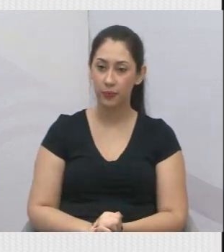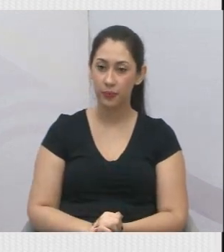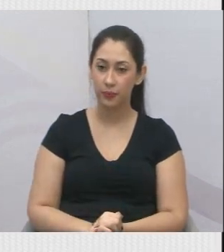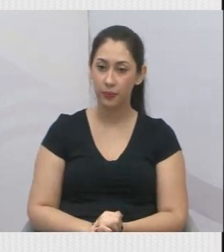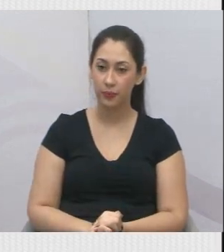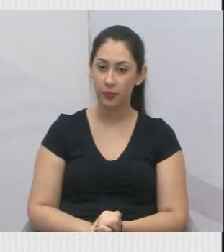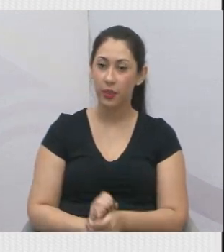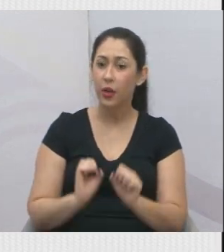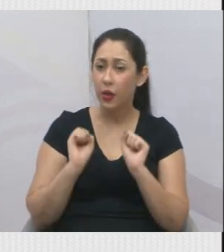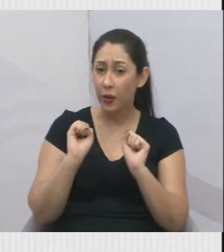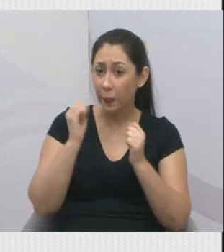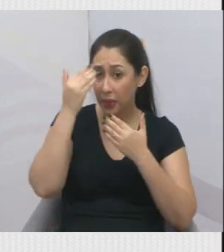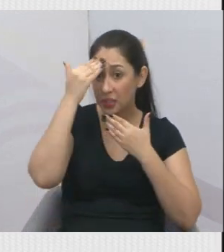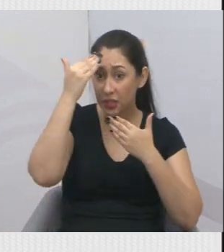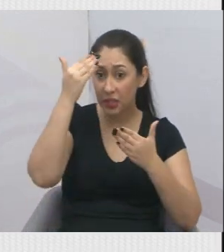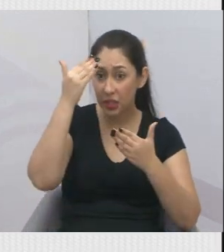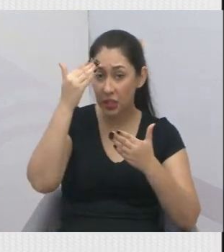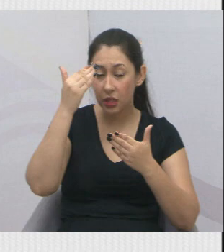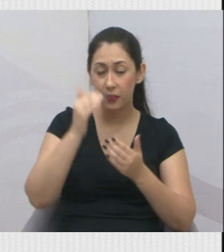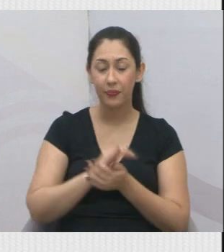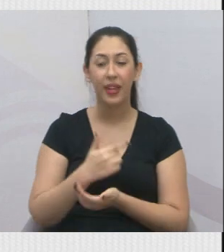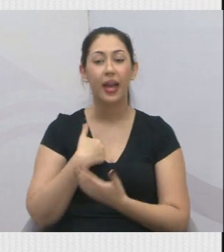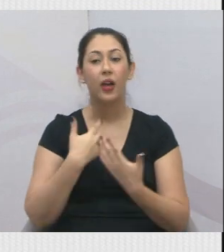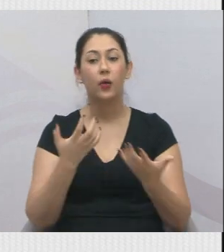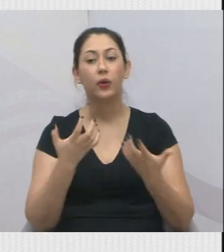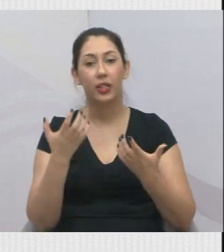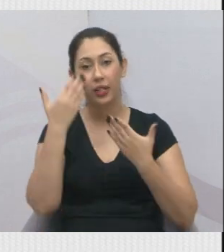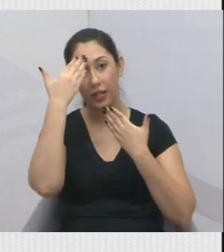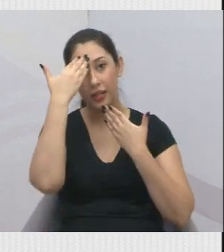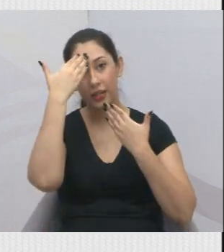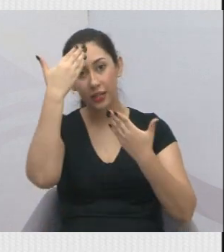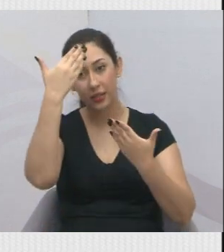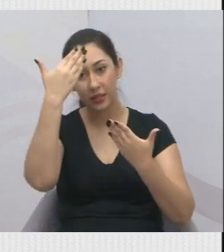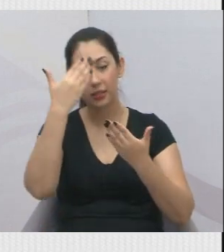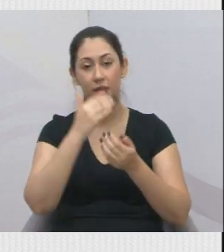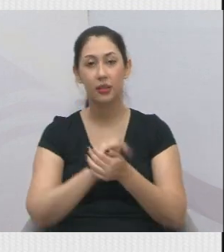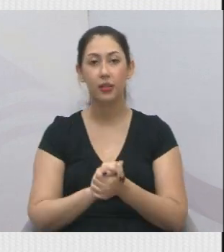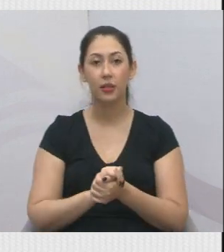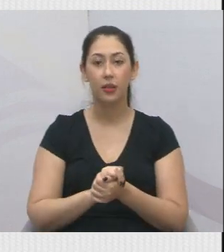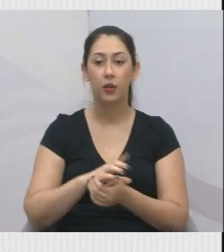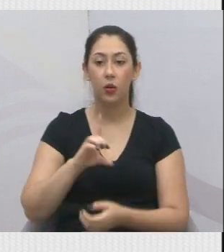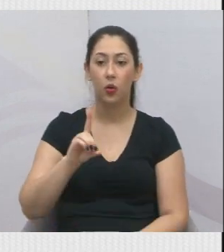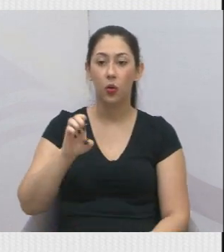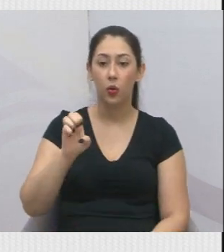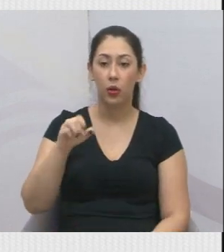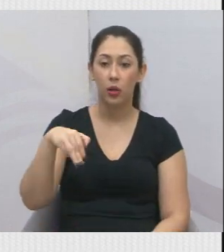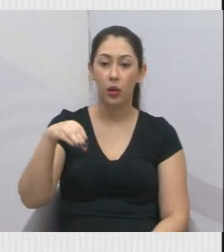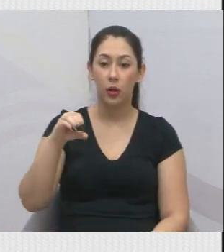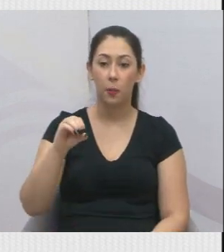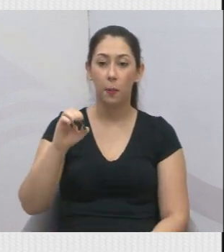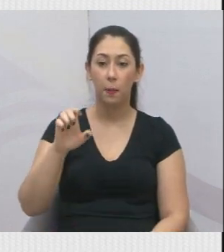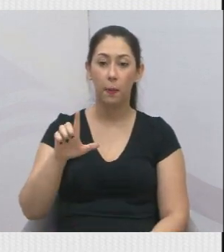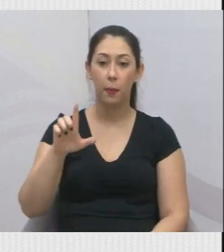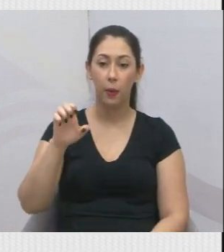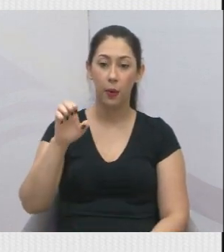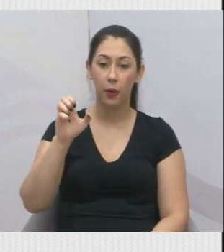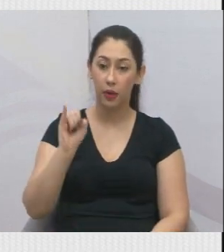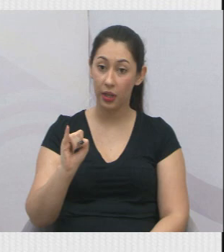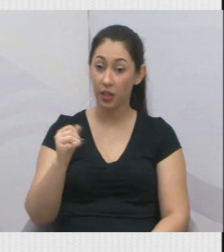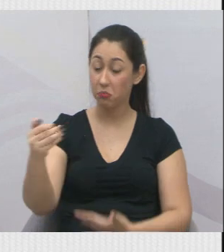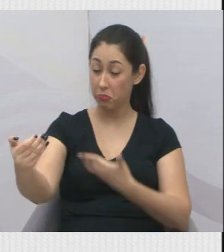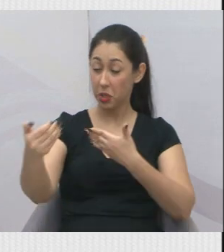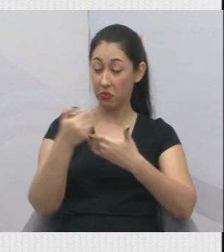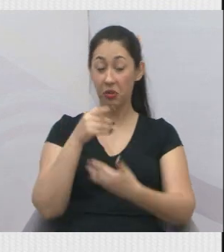Posso fazer um agradecimento, Sazak, rapidinho? Queria agradecer aqui a Ordem Demolei, que está presente aqui, para prestigiar esse trabalho aqui da